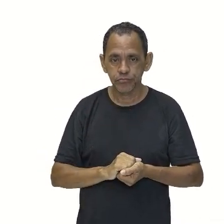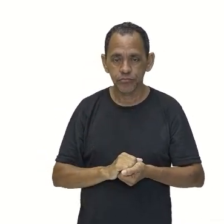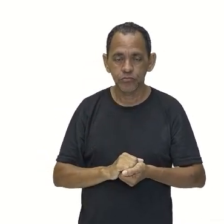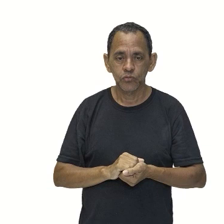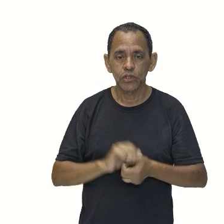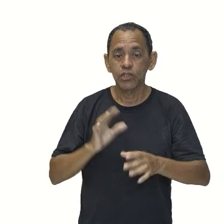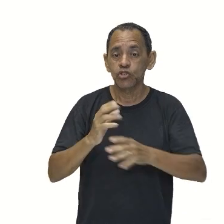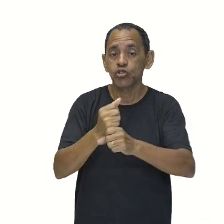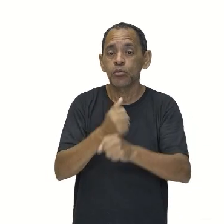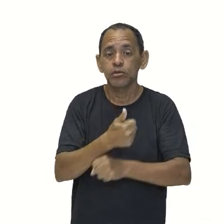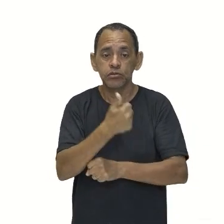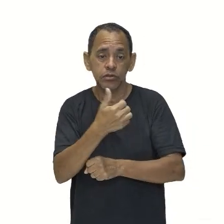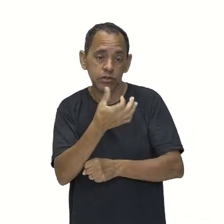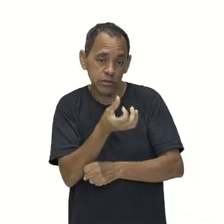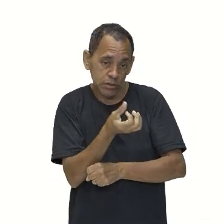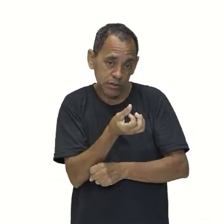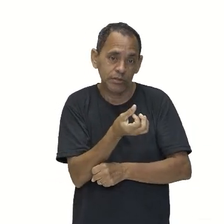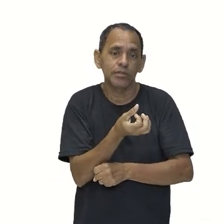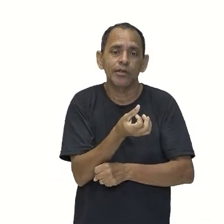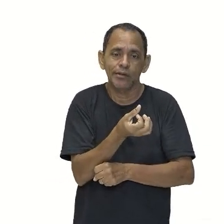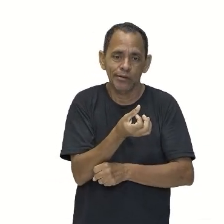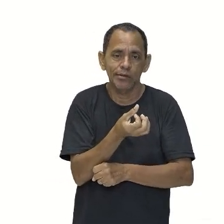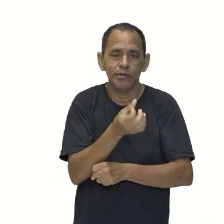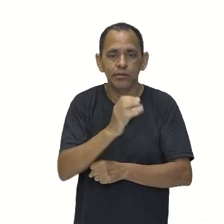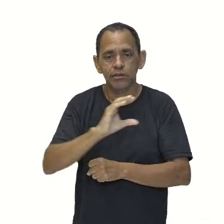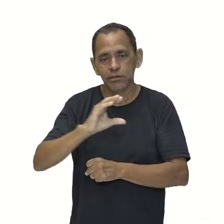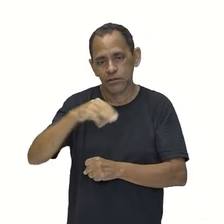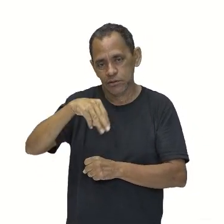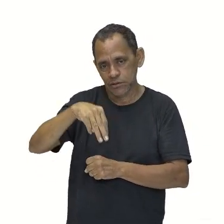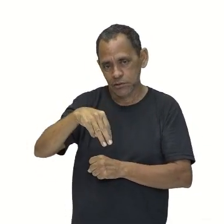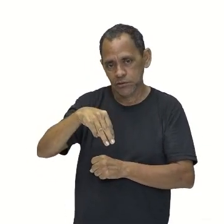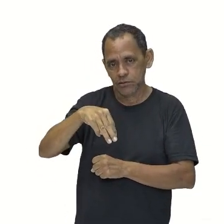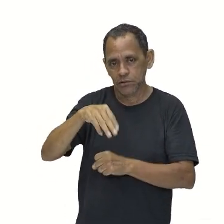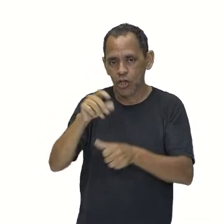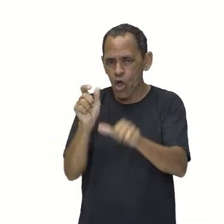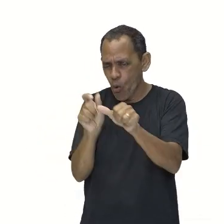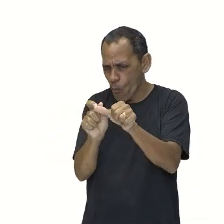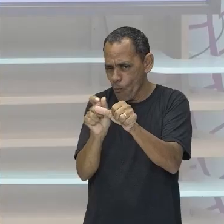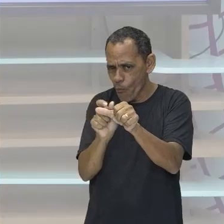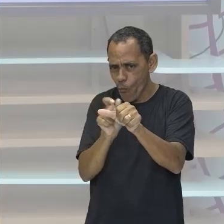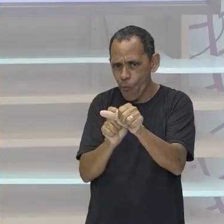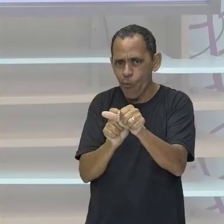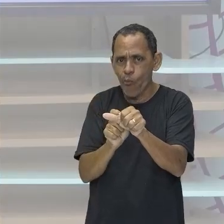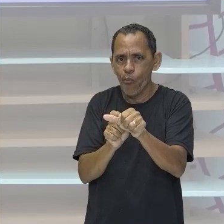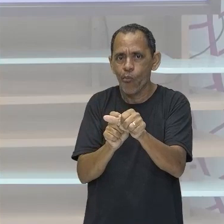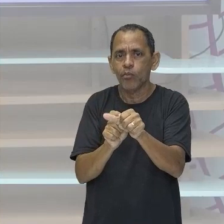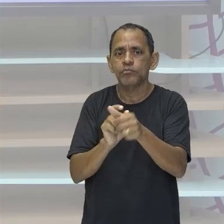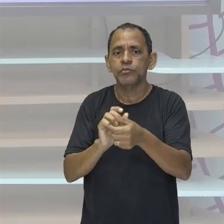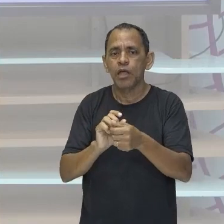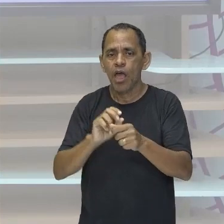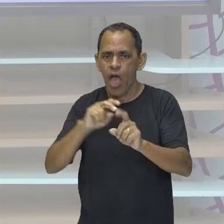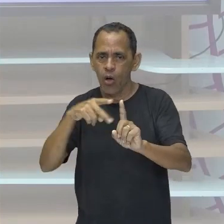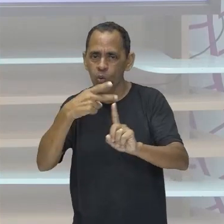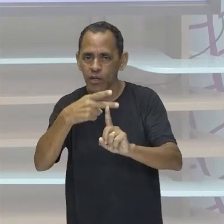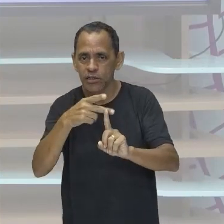centímetros, mas não ao quadrado, porque agora eu só estou somando exatamente